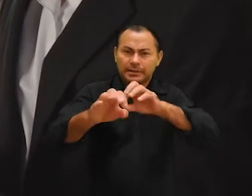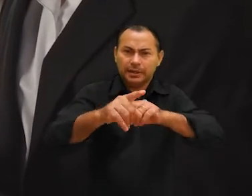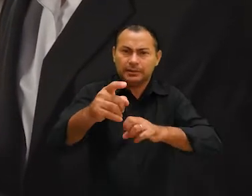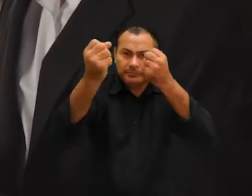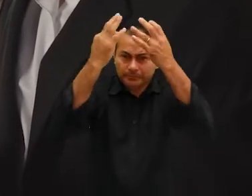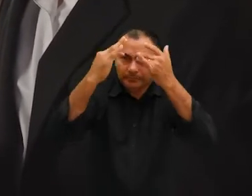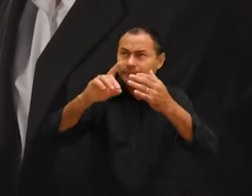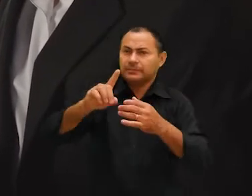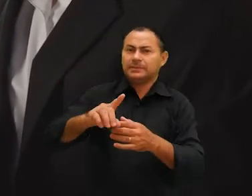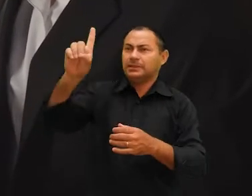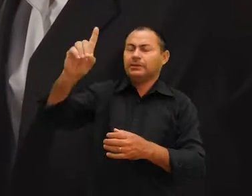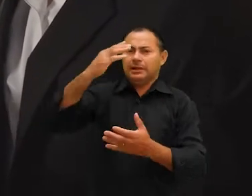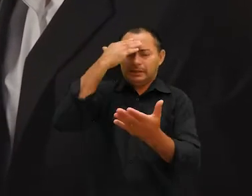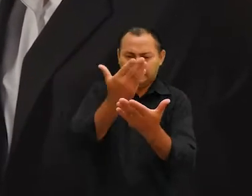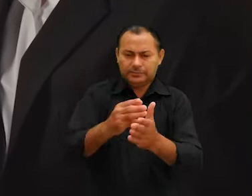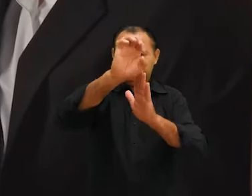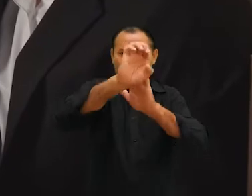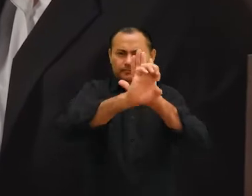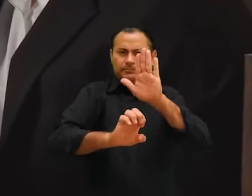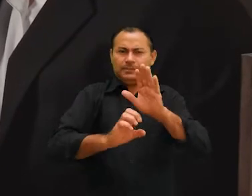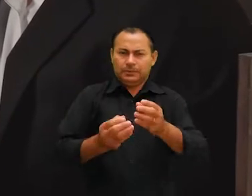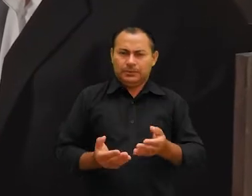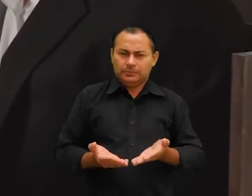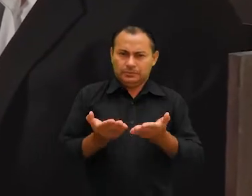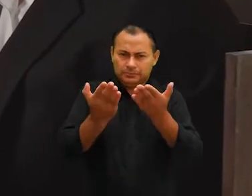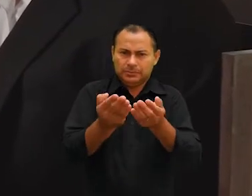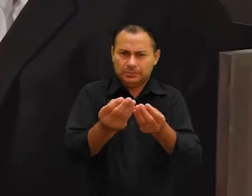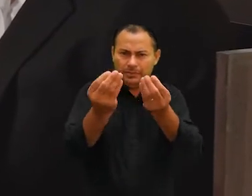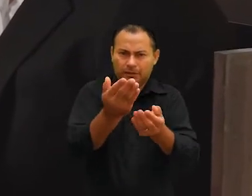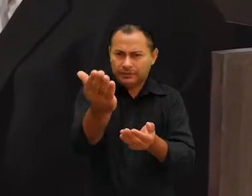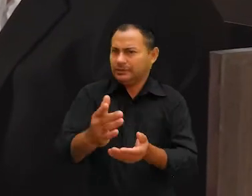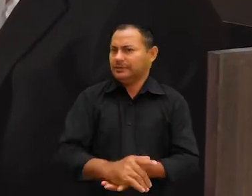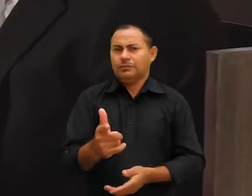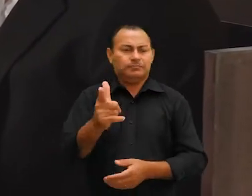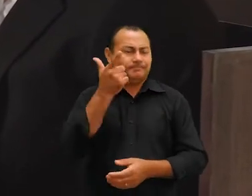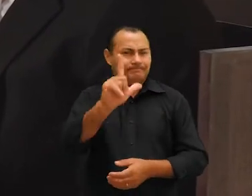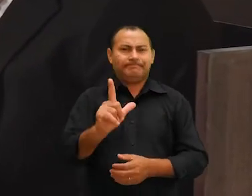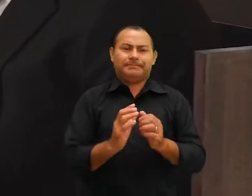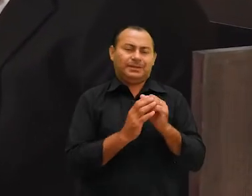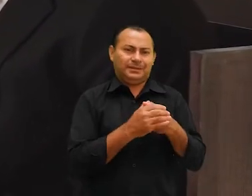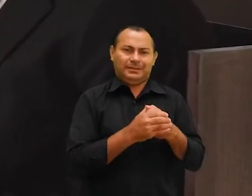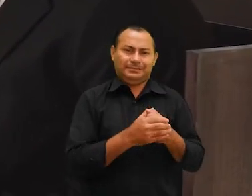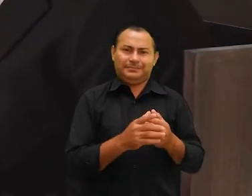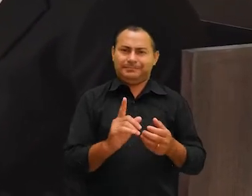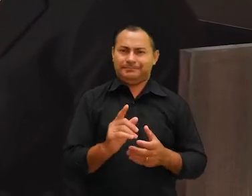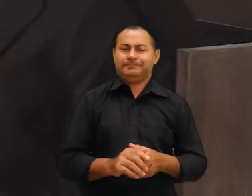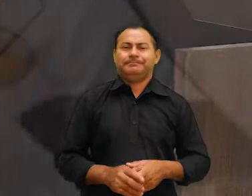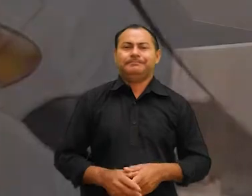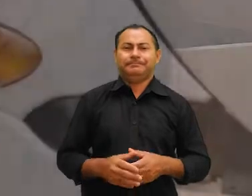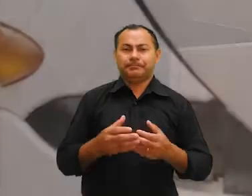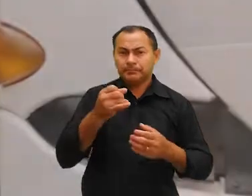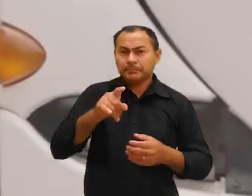pela graça de Deus vocês a realmente crerem no evangelho que estou confiando a vocês vocês não conseguiram se